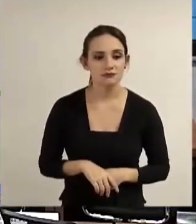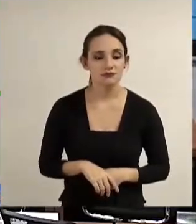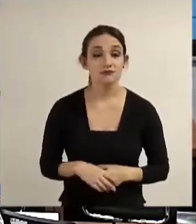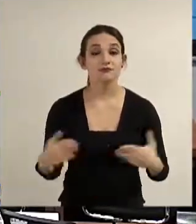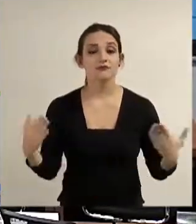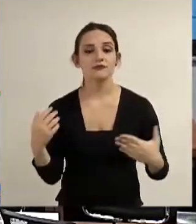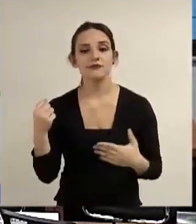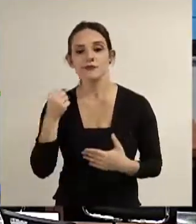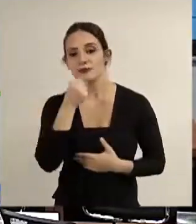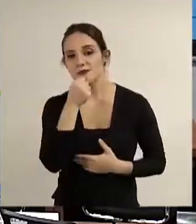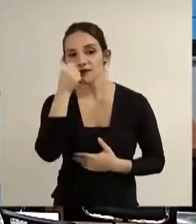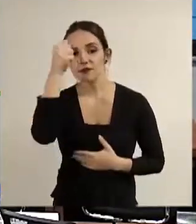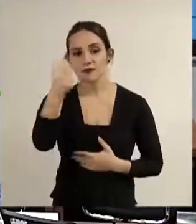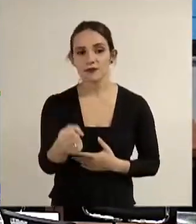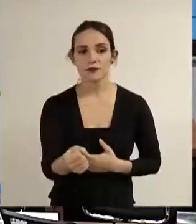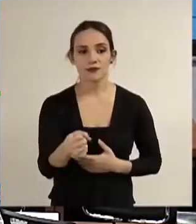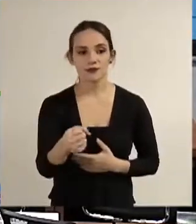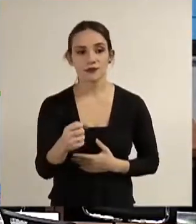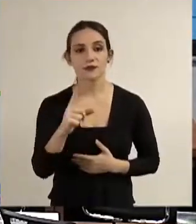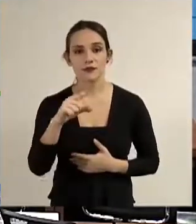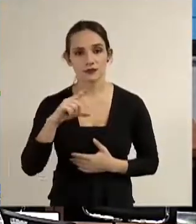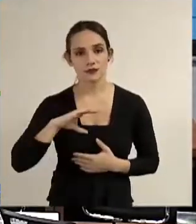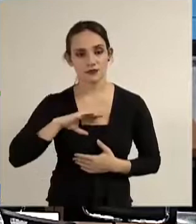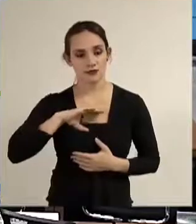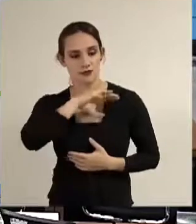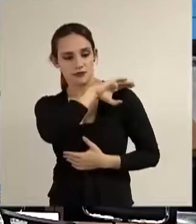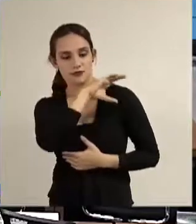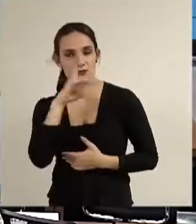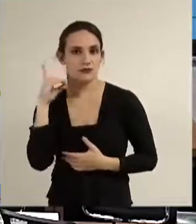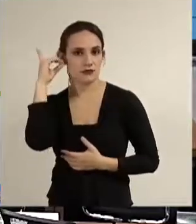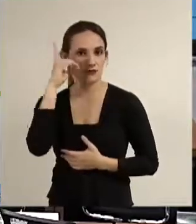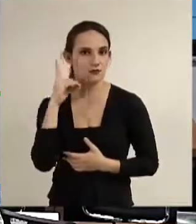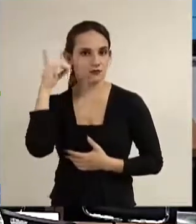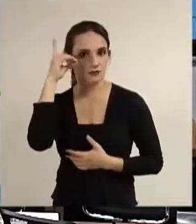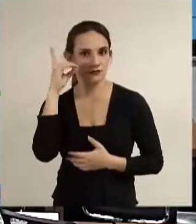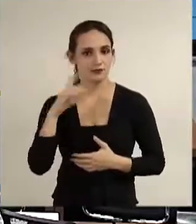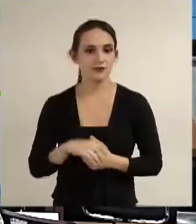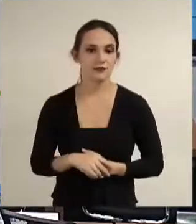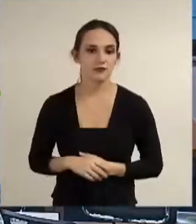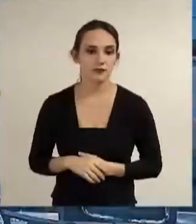Com a palavra, o ilustre deputado Capitão Contar.